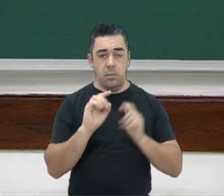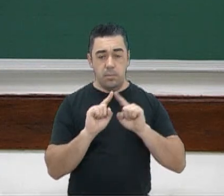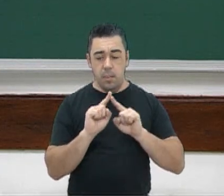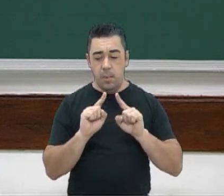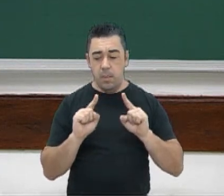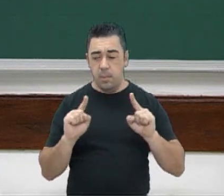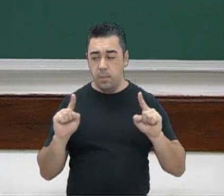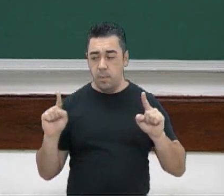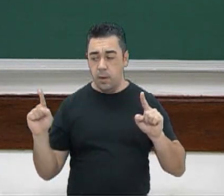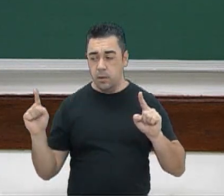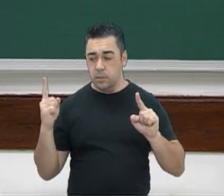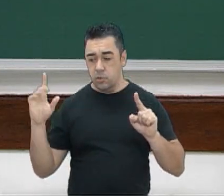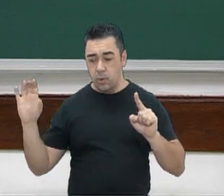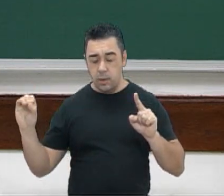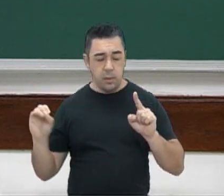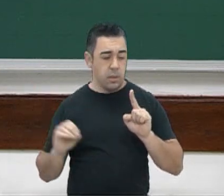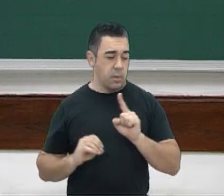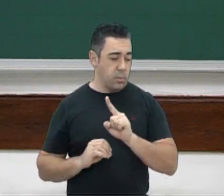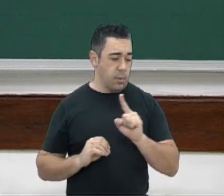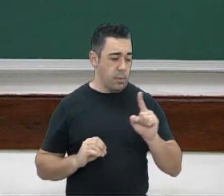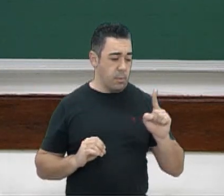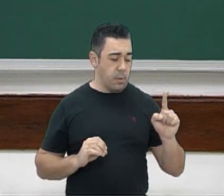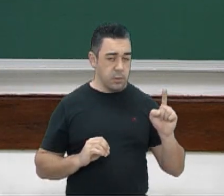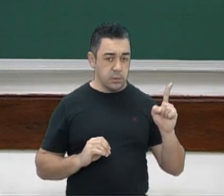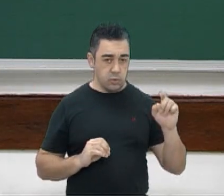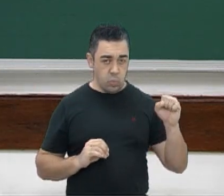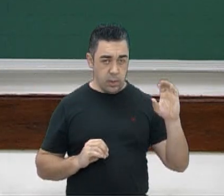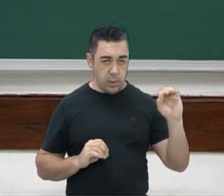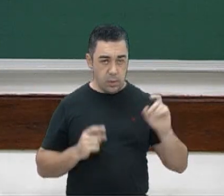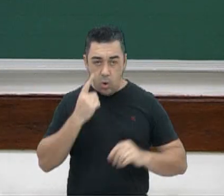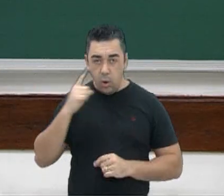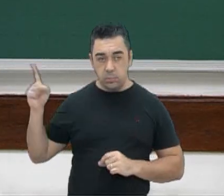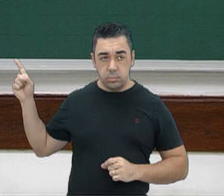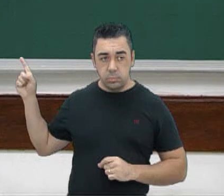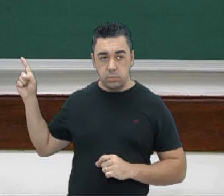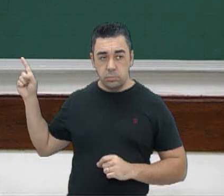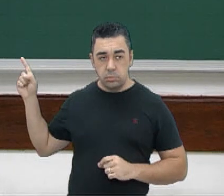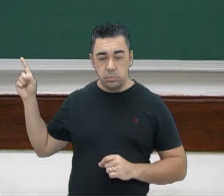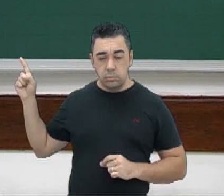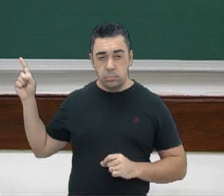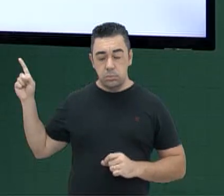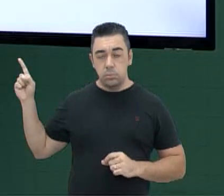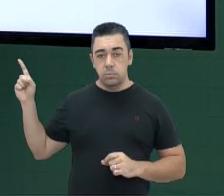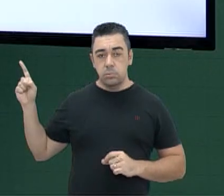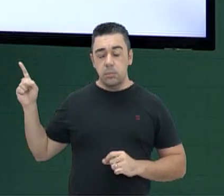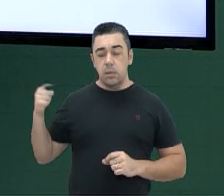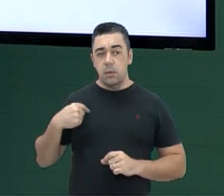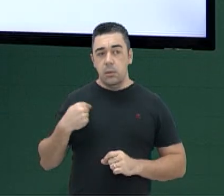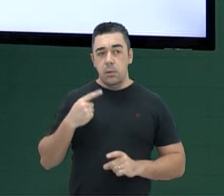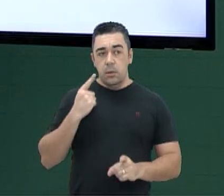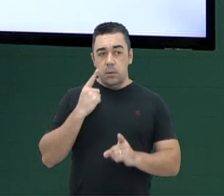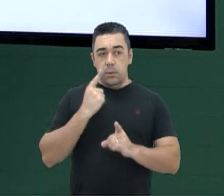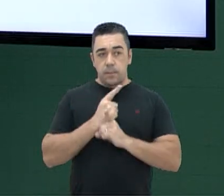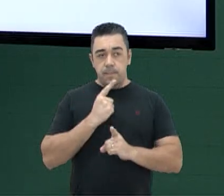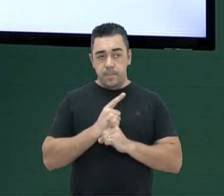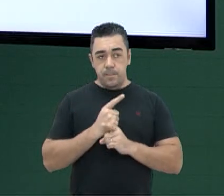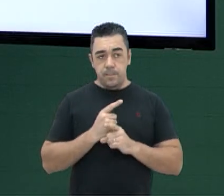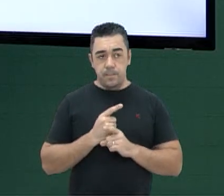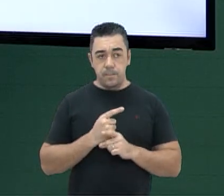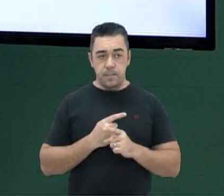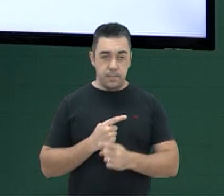circunferência terrestre, conforme você pode ver nesta representação aqui. Então, se eu estou identificando